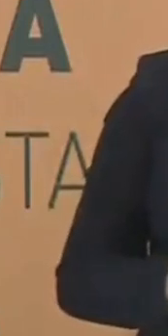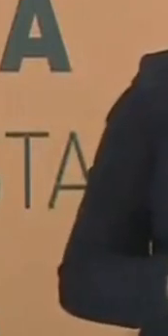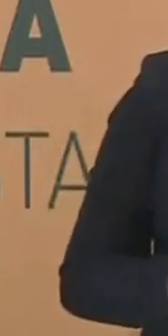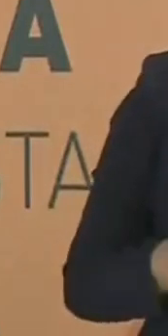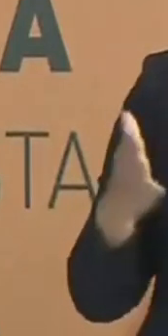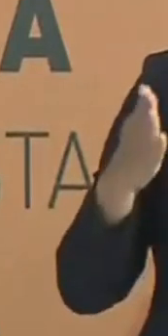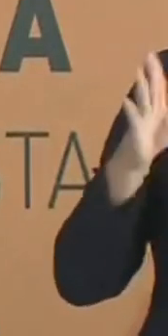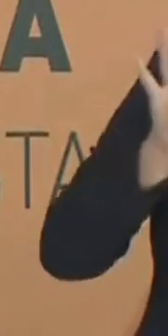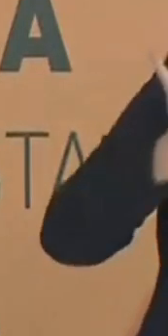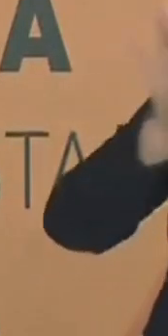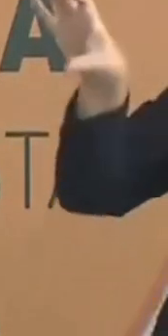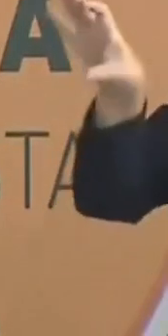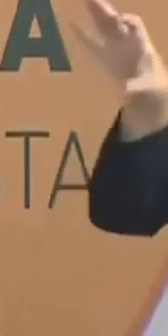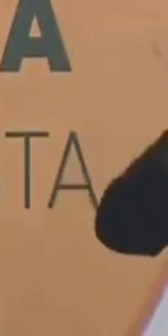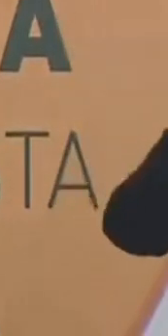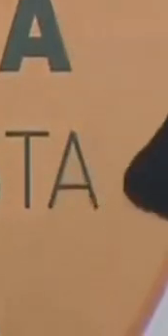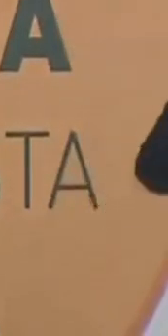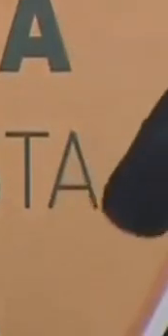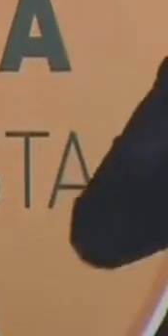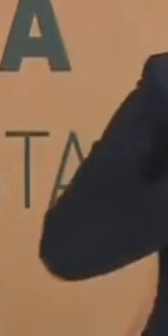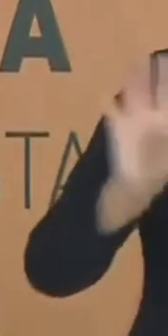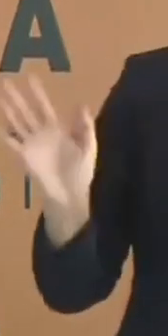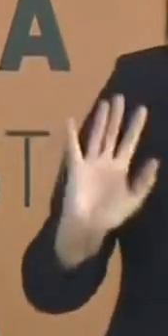Não há divisões entre nós.